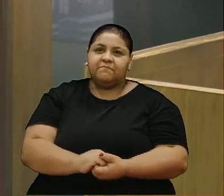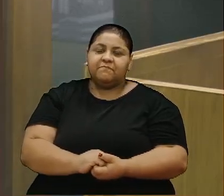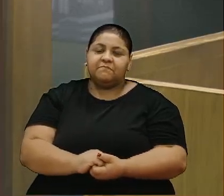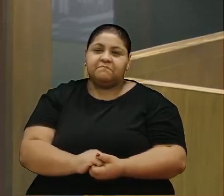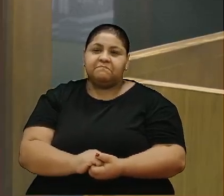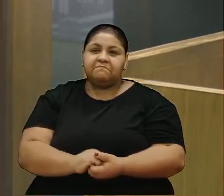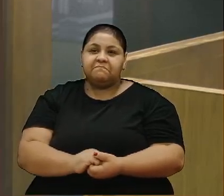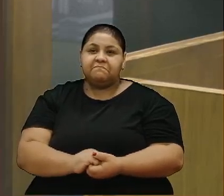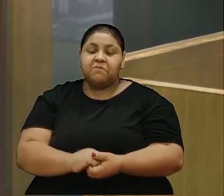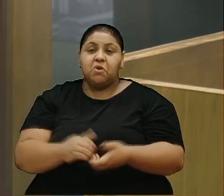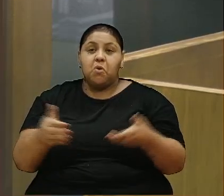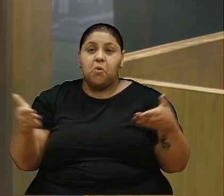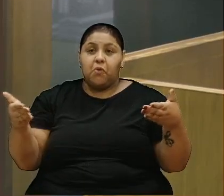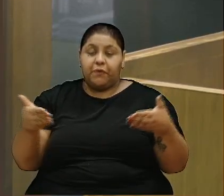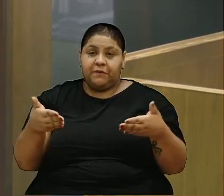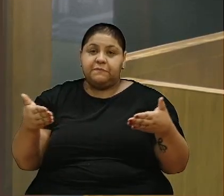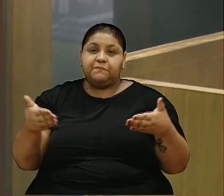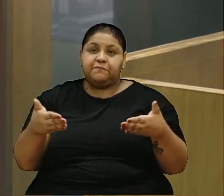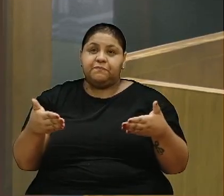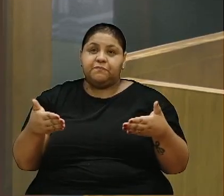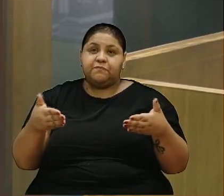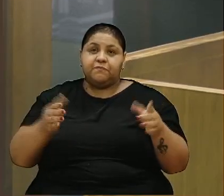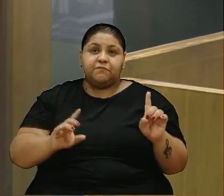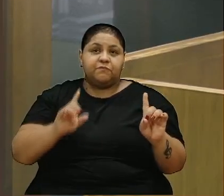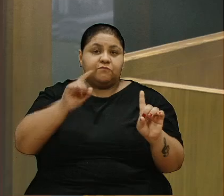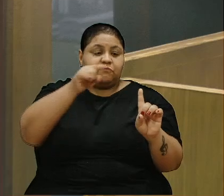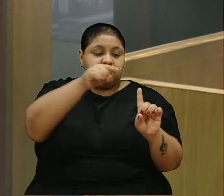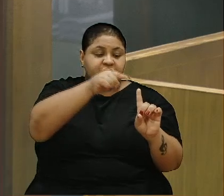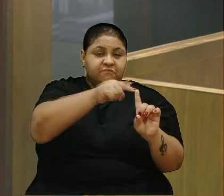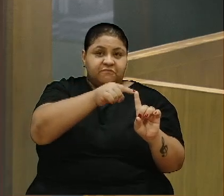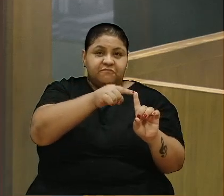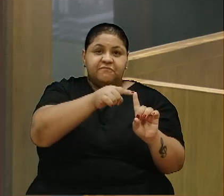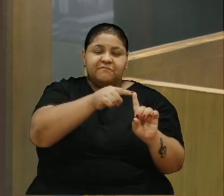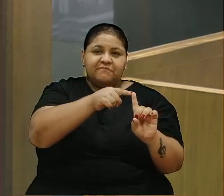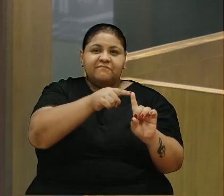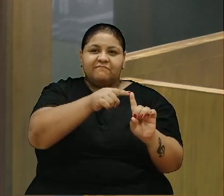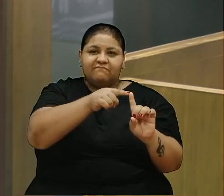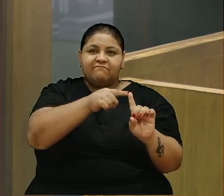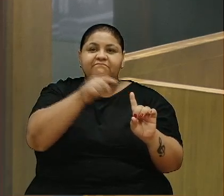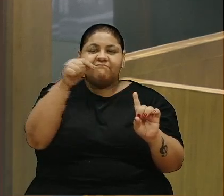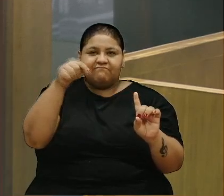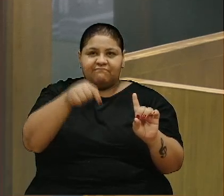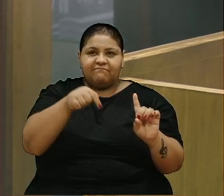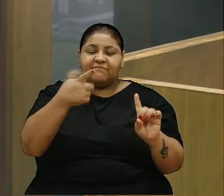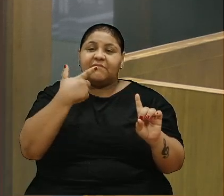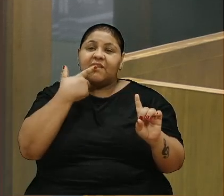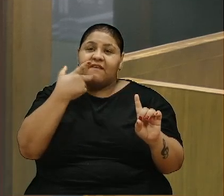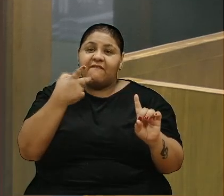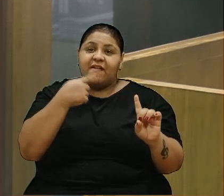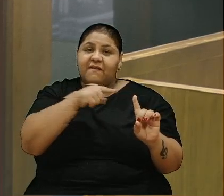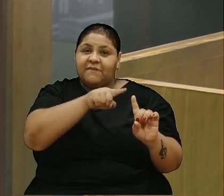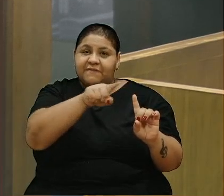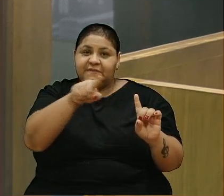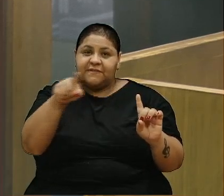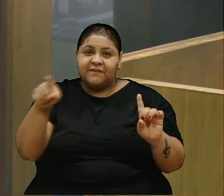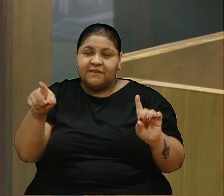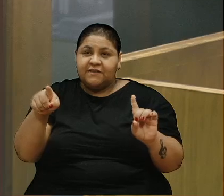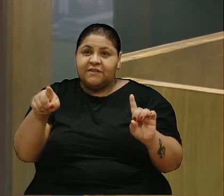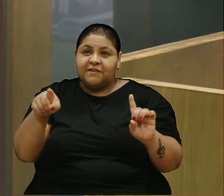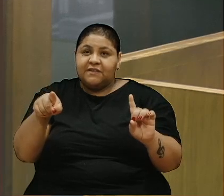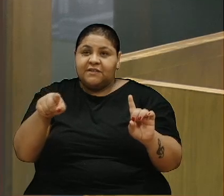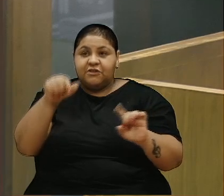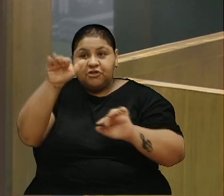Neste momento, o objetivo pelo qual me trouxe aqui hoje é dizer a vocês e convidar